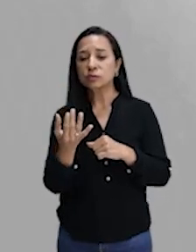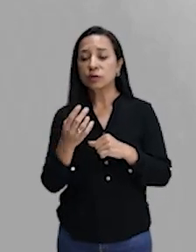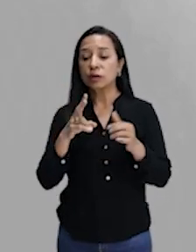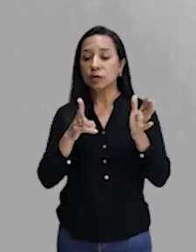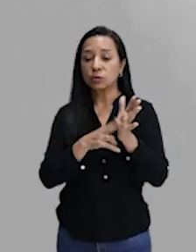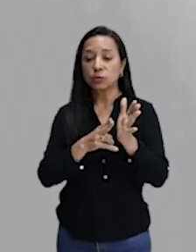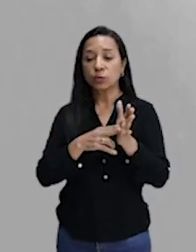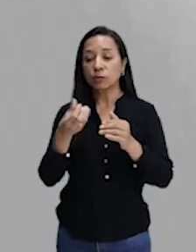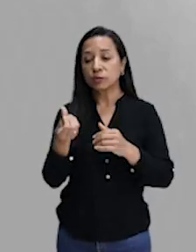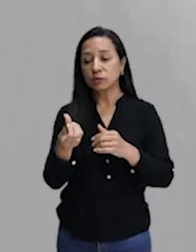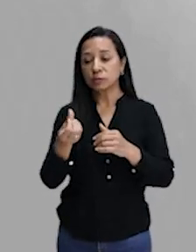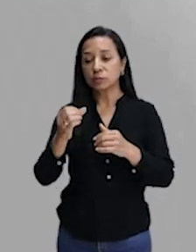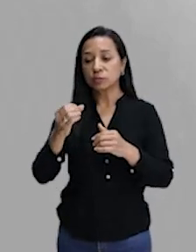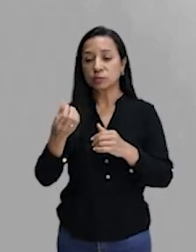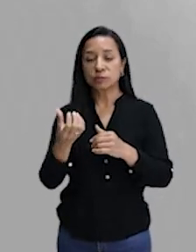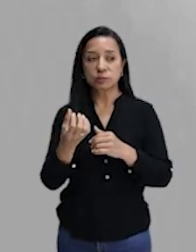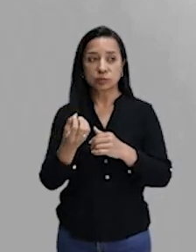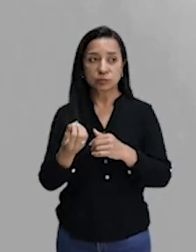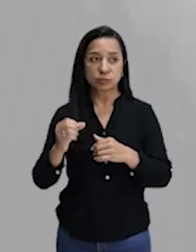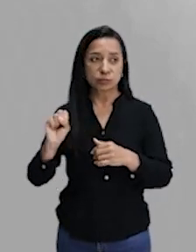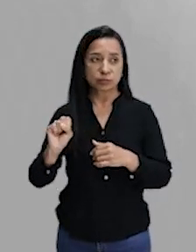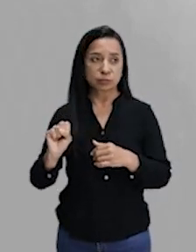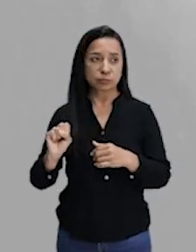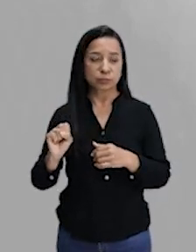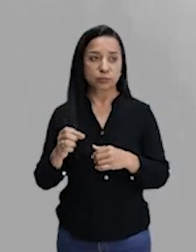seja um minuto é igual a